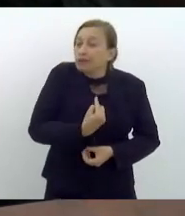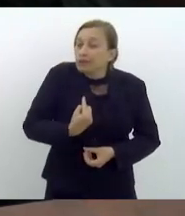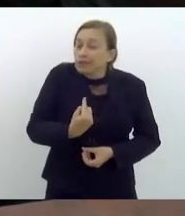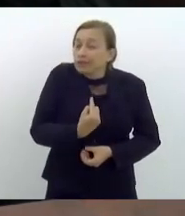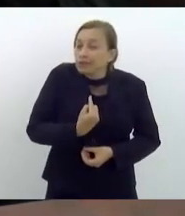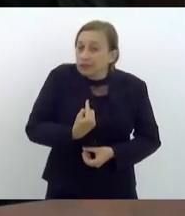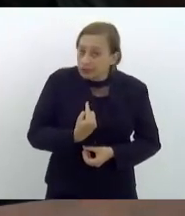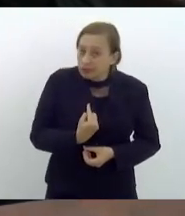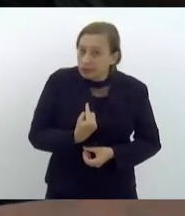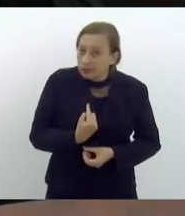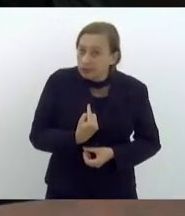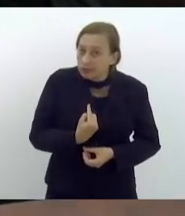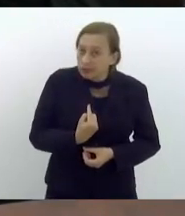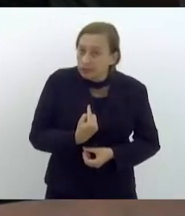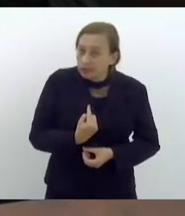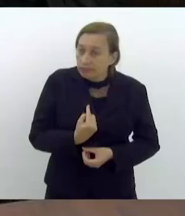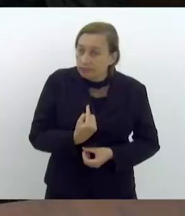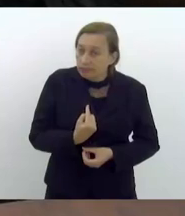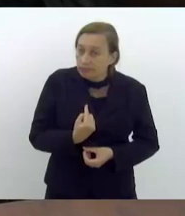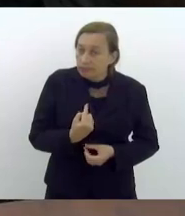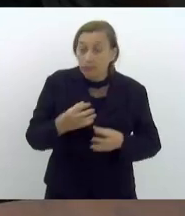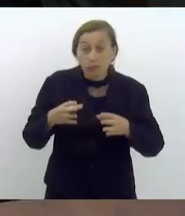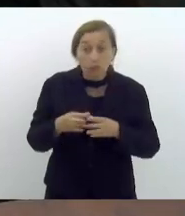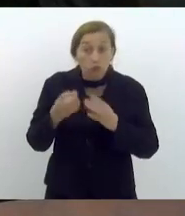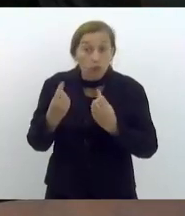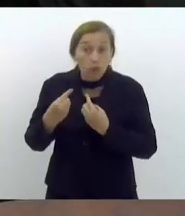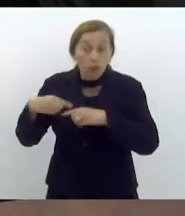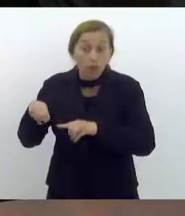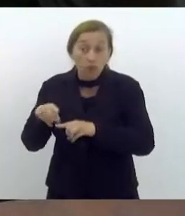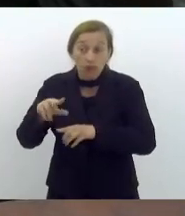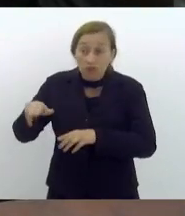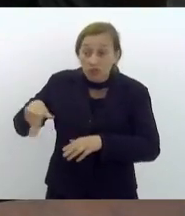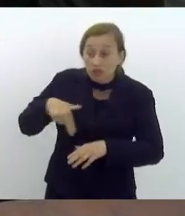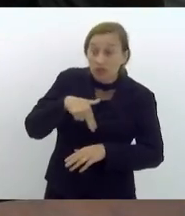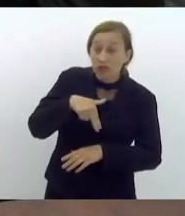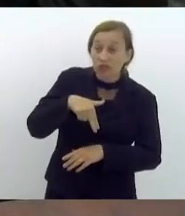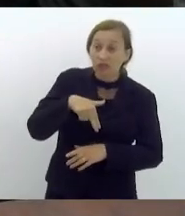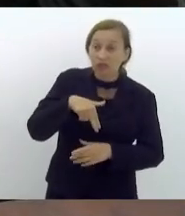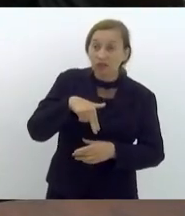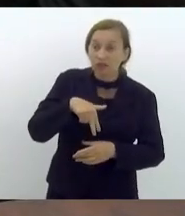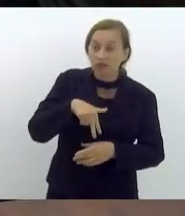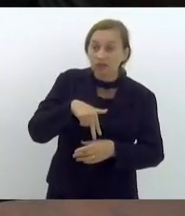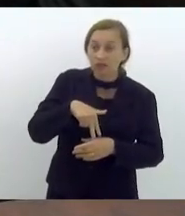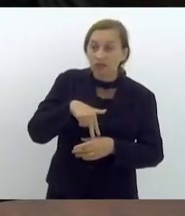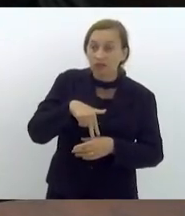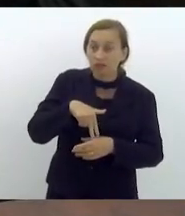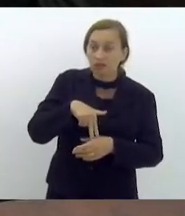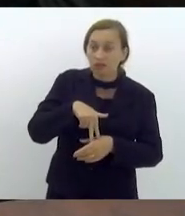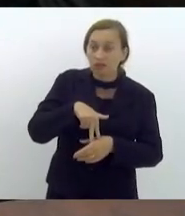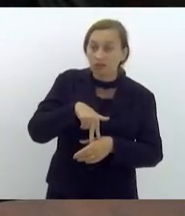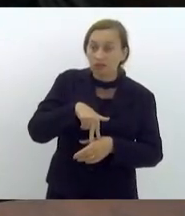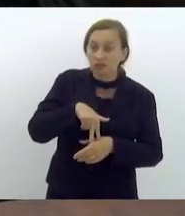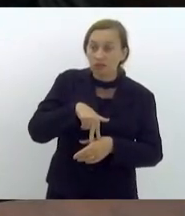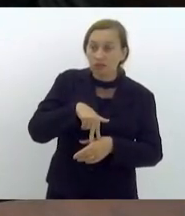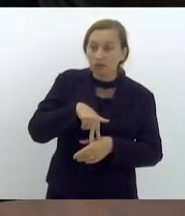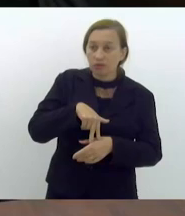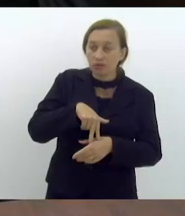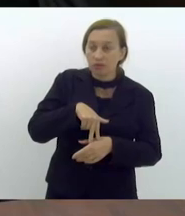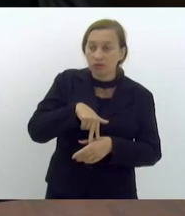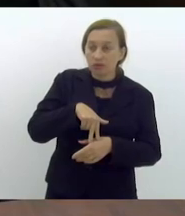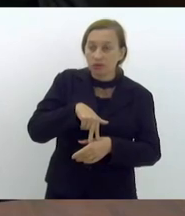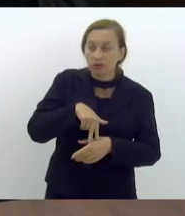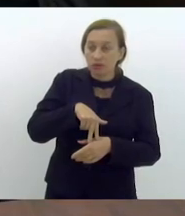que estamos na oposição fazemos a gente se levanta fica pertinho do microfone